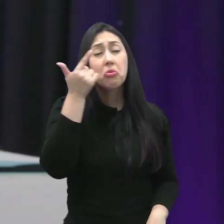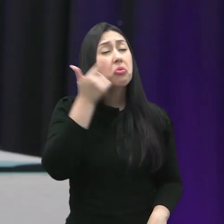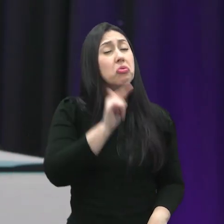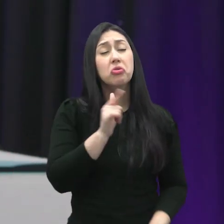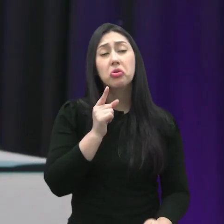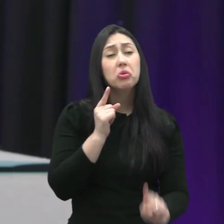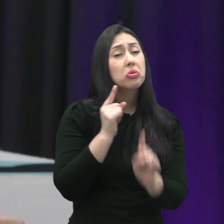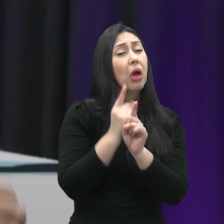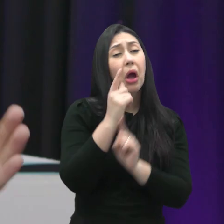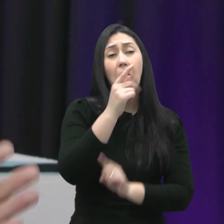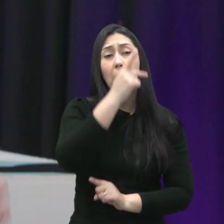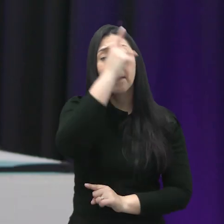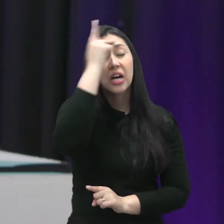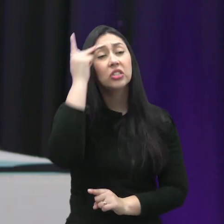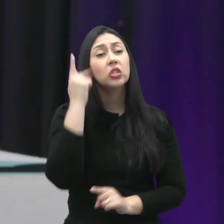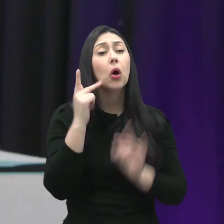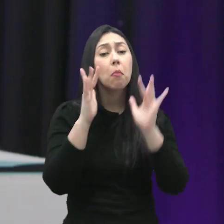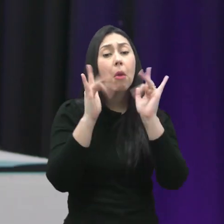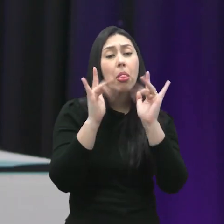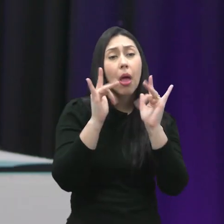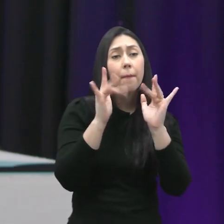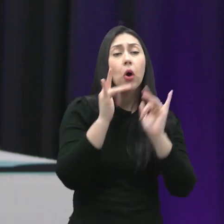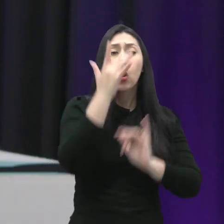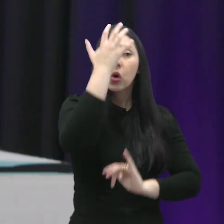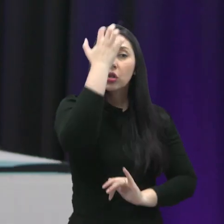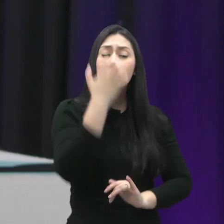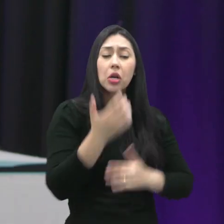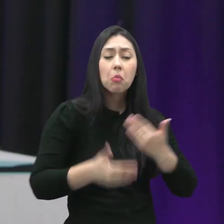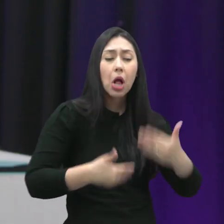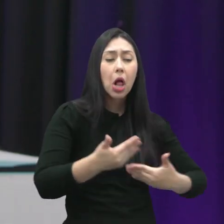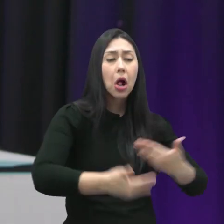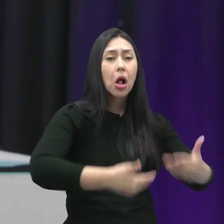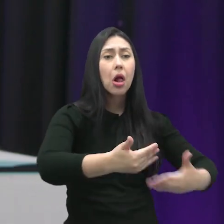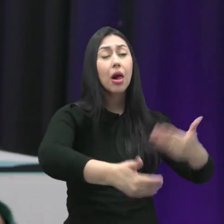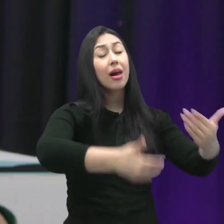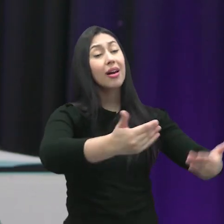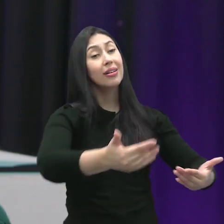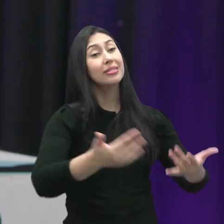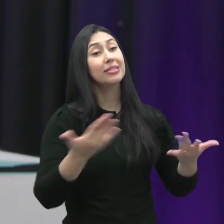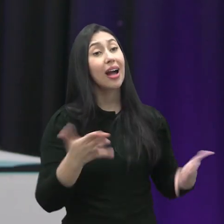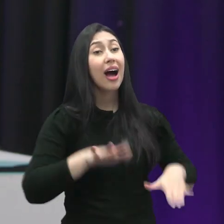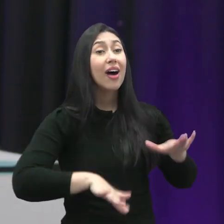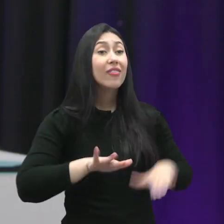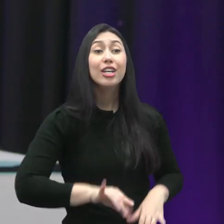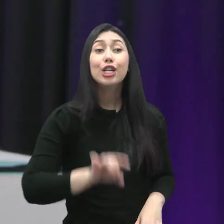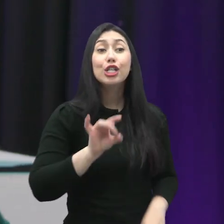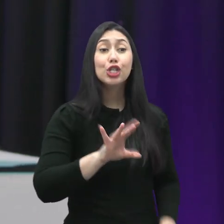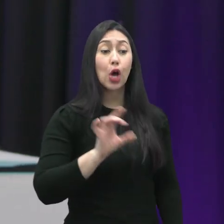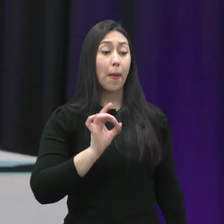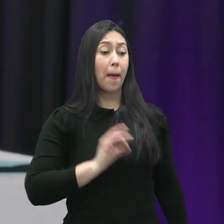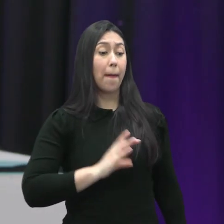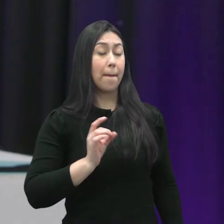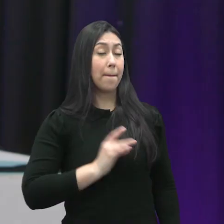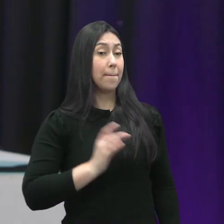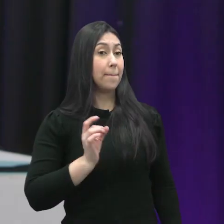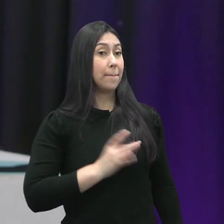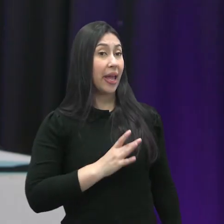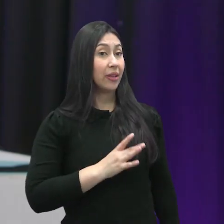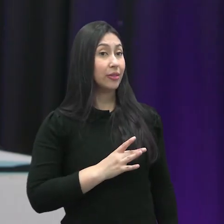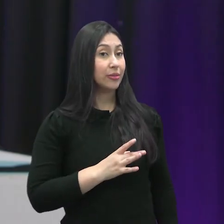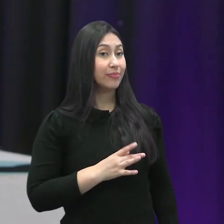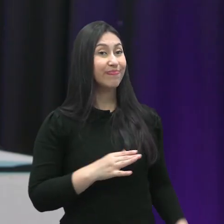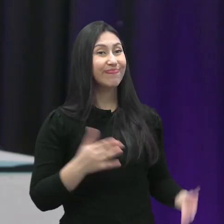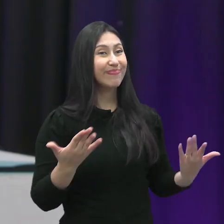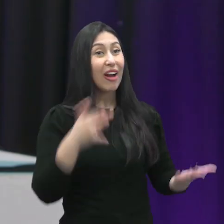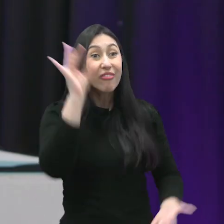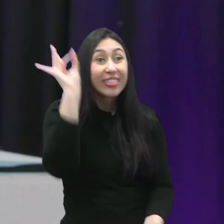encontrar uma pessoa que vai conseguir levar um relacionamento sério para o resto da vida. Então, muitas vezes são inseguranças, medos, receios,